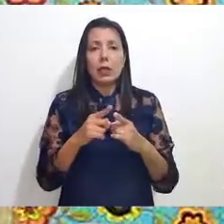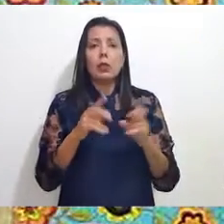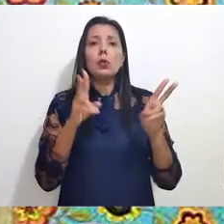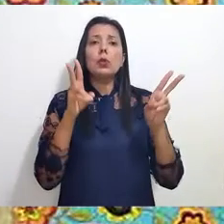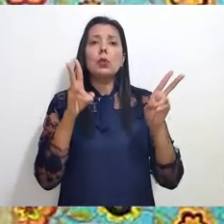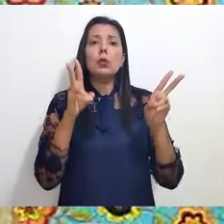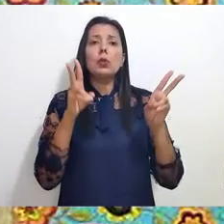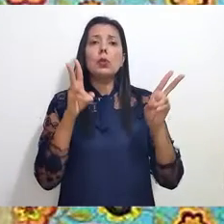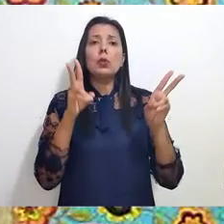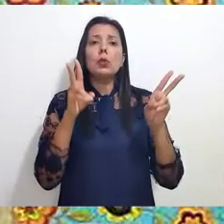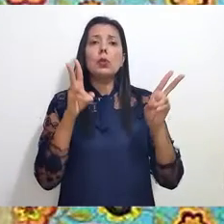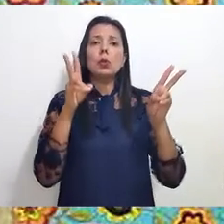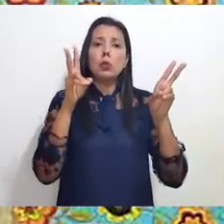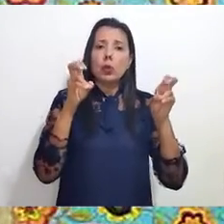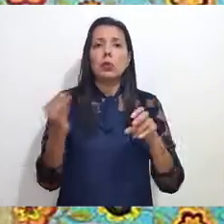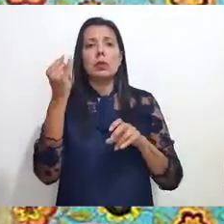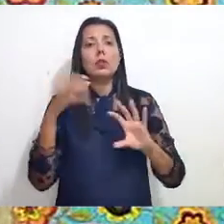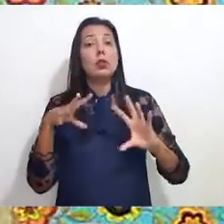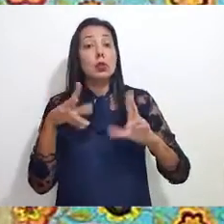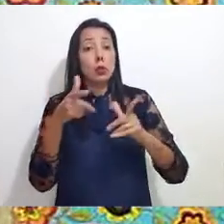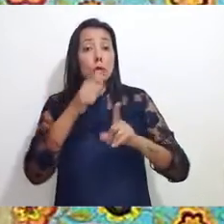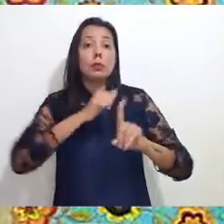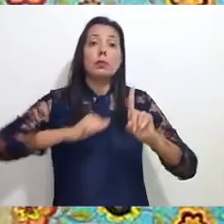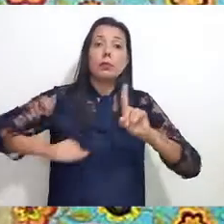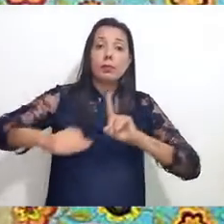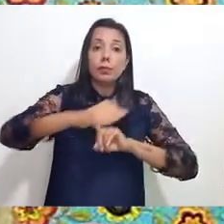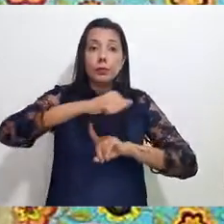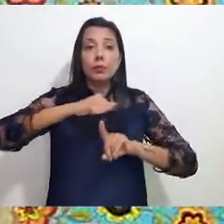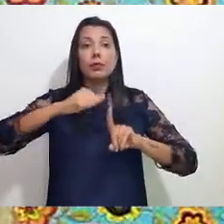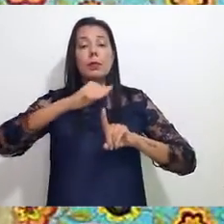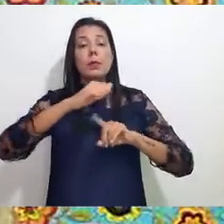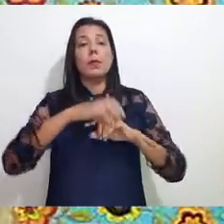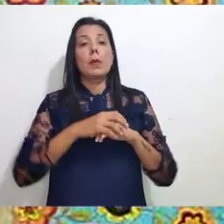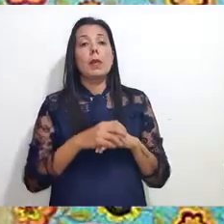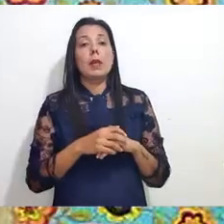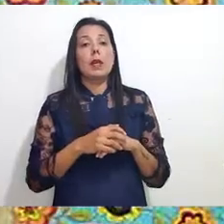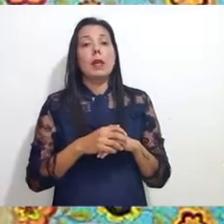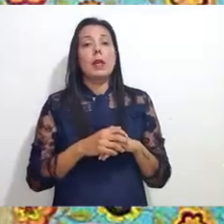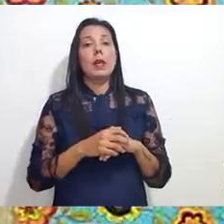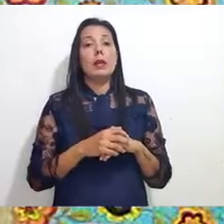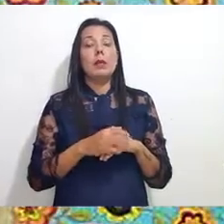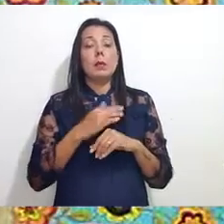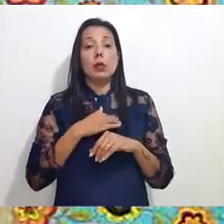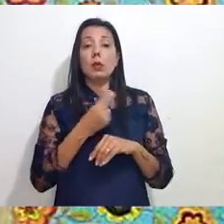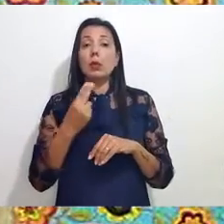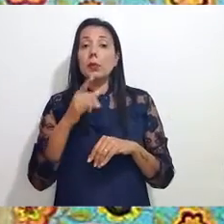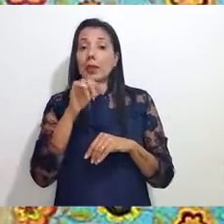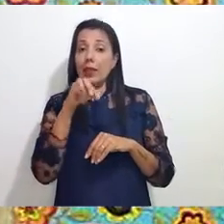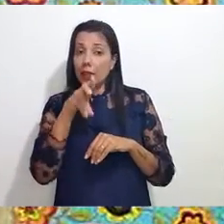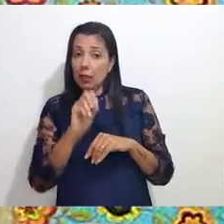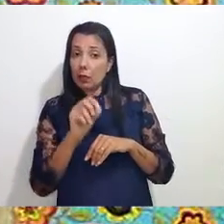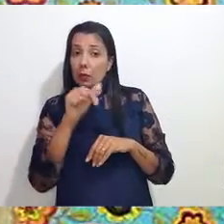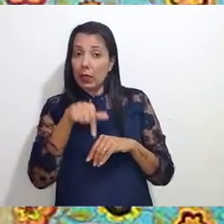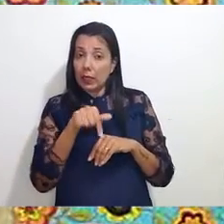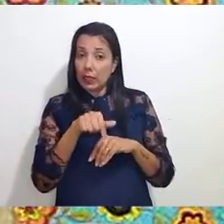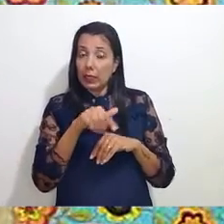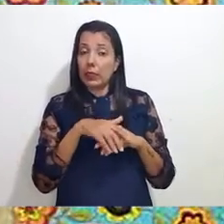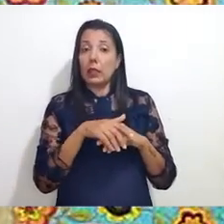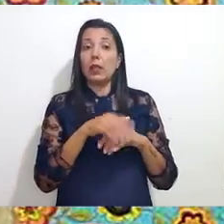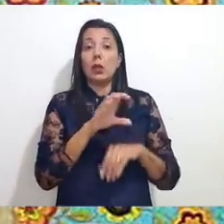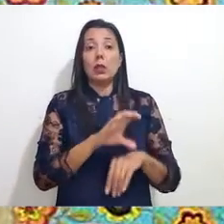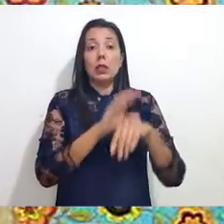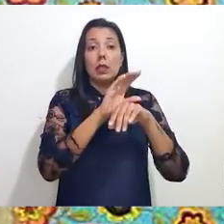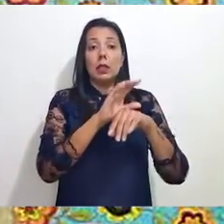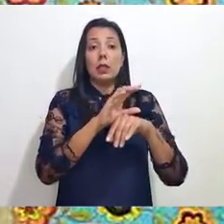sociedade. E eu sou Thelma, né, sou conselheira tutelar aqui de Brasília, mas precisava um piloto,